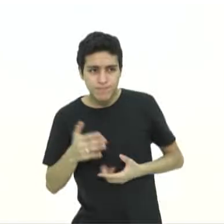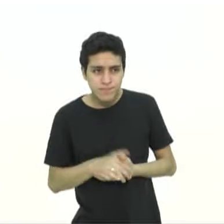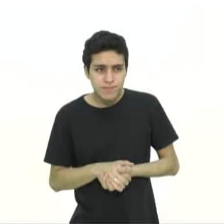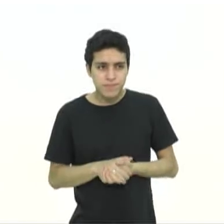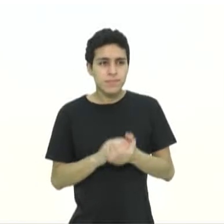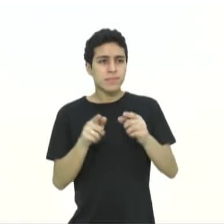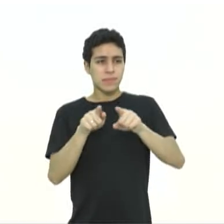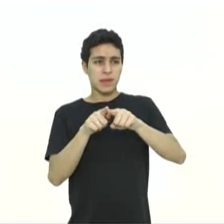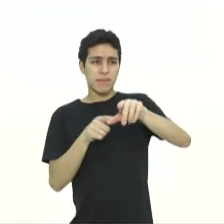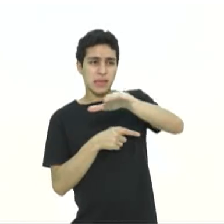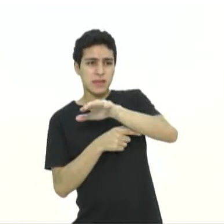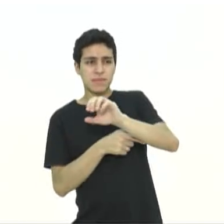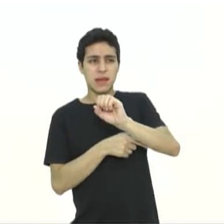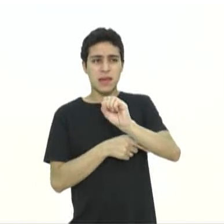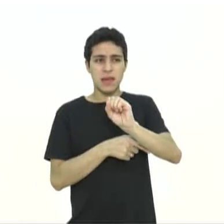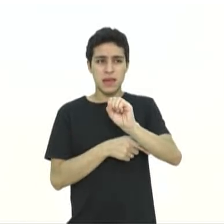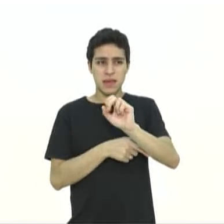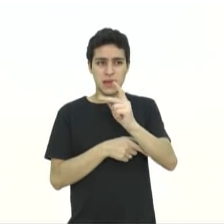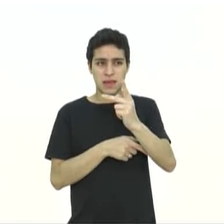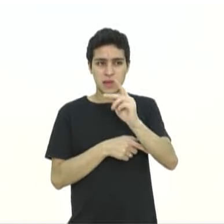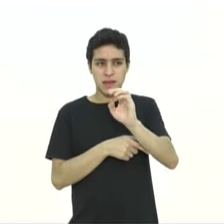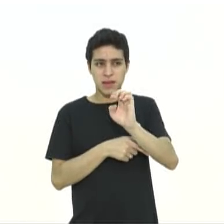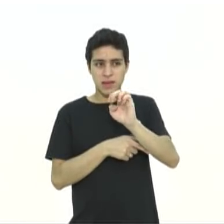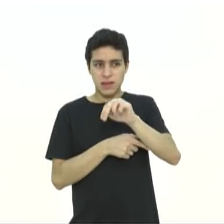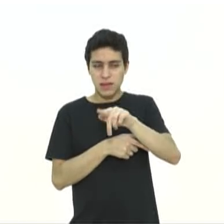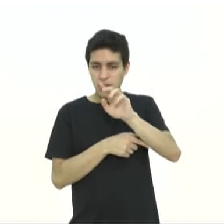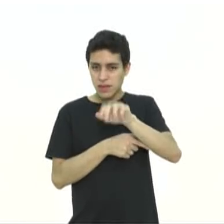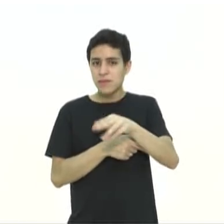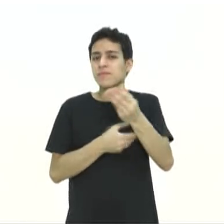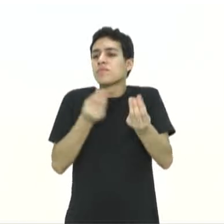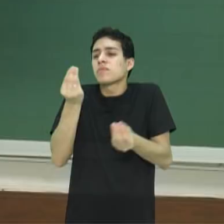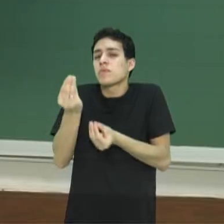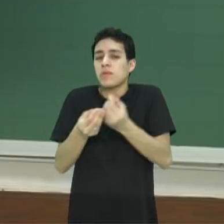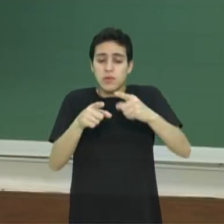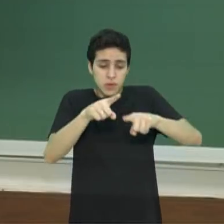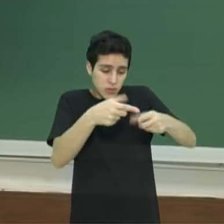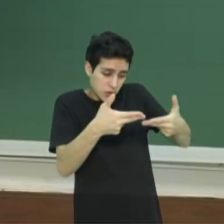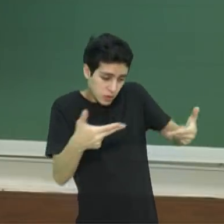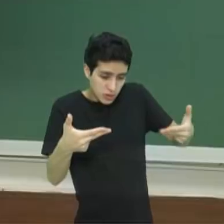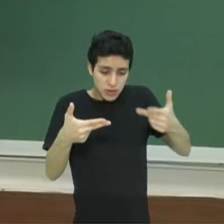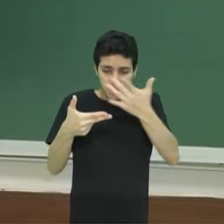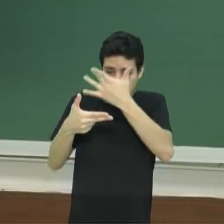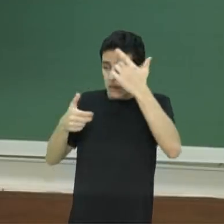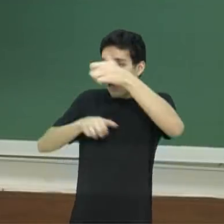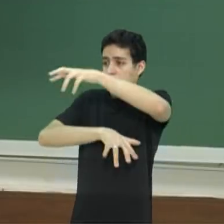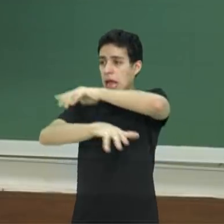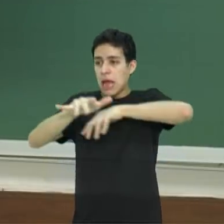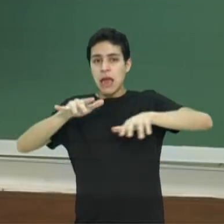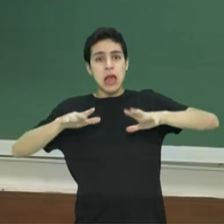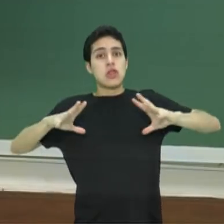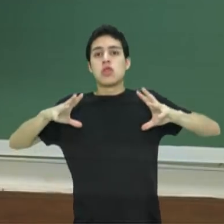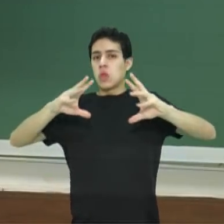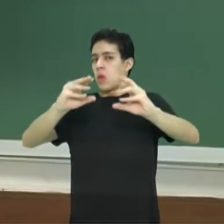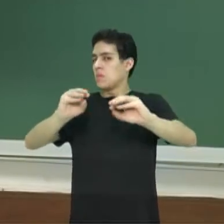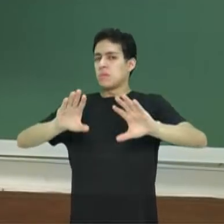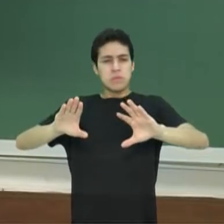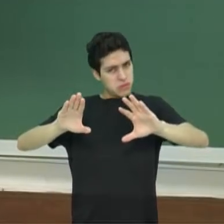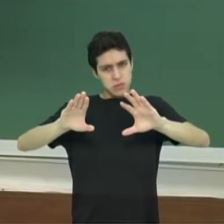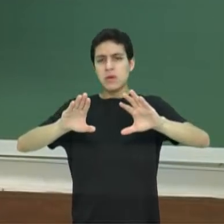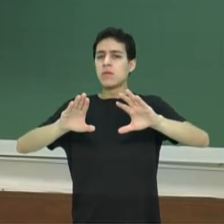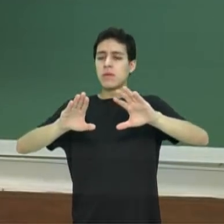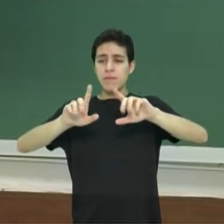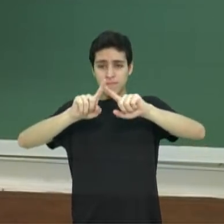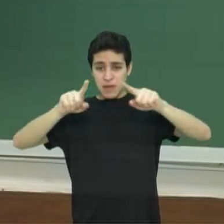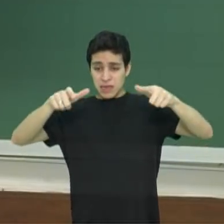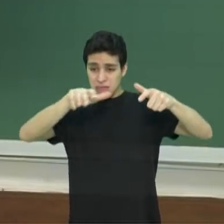Foi uma maior circulação entre pessoas e produtos. Os países que fazem parte, não são todos, né, da União Europeia, do espaço